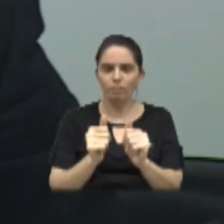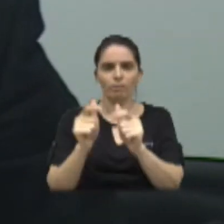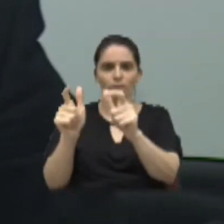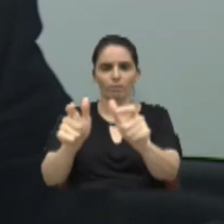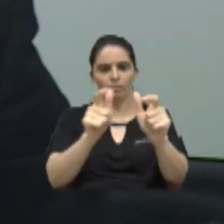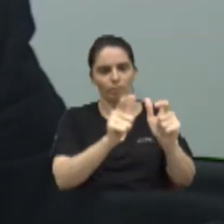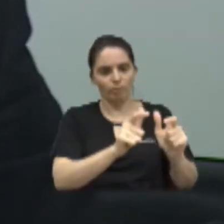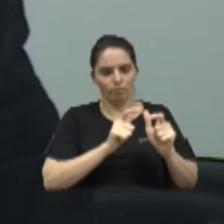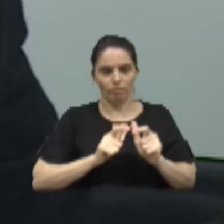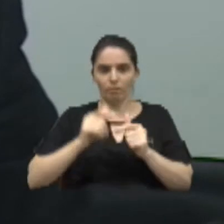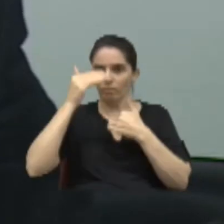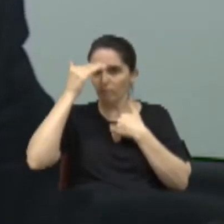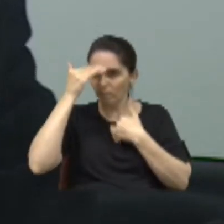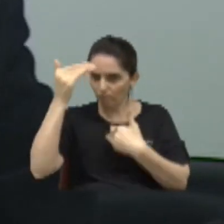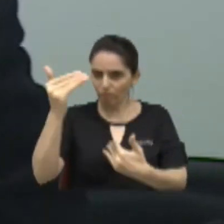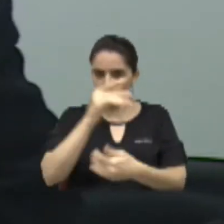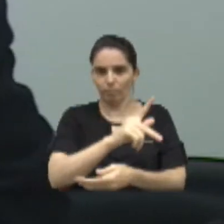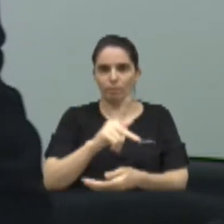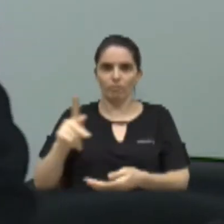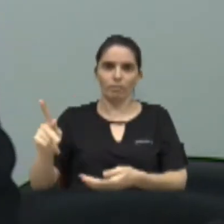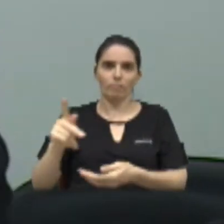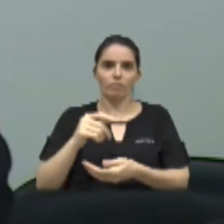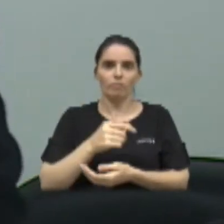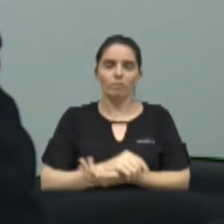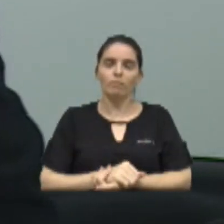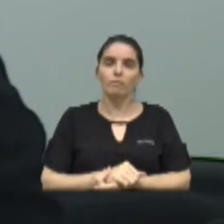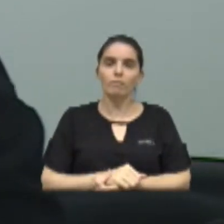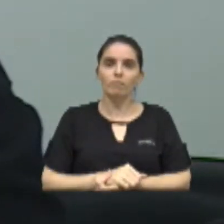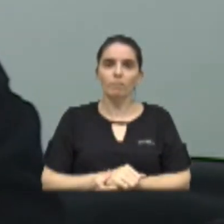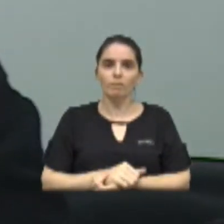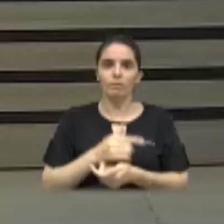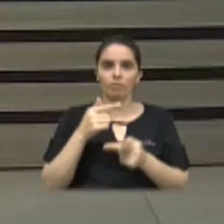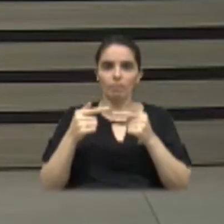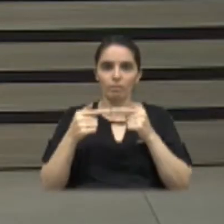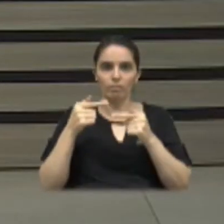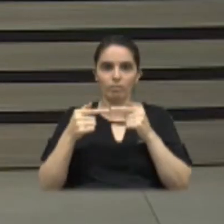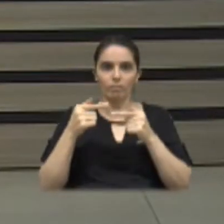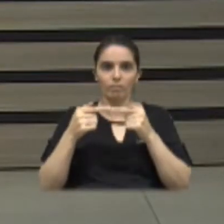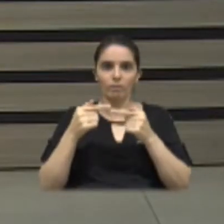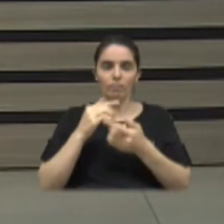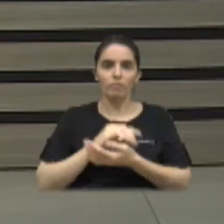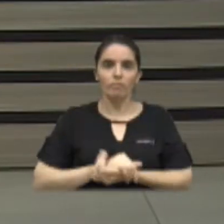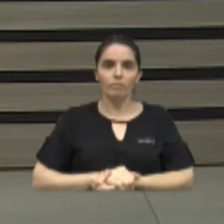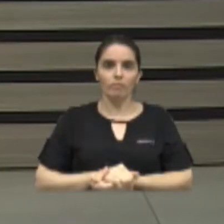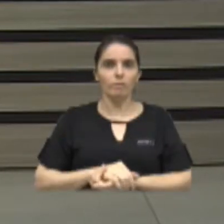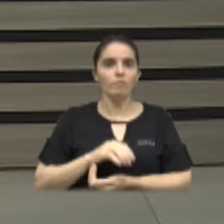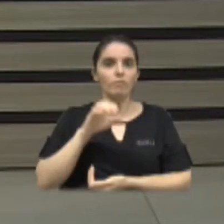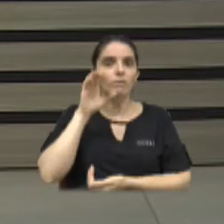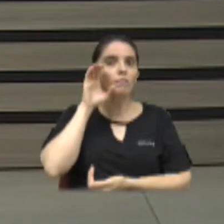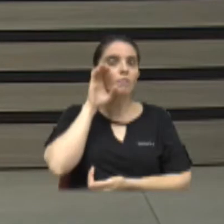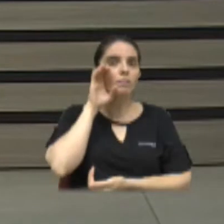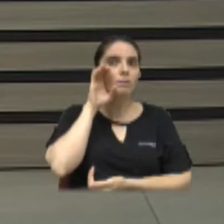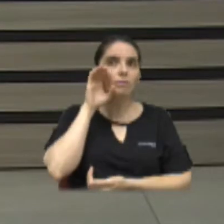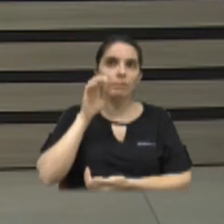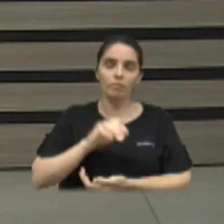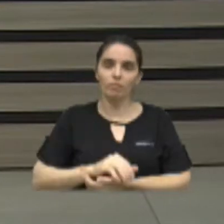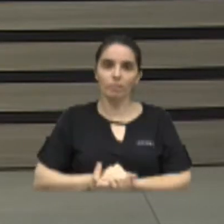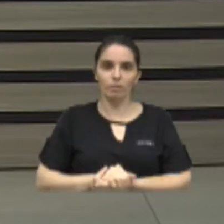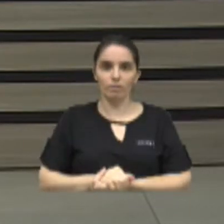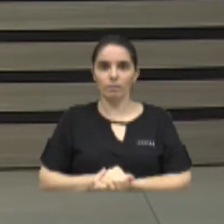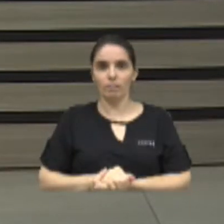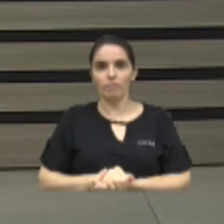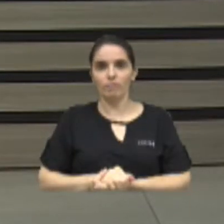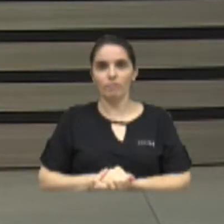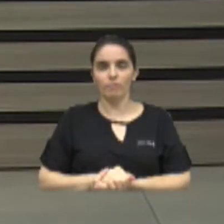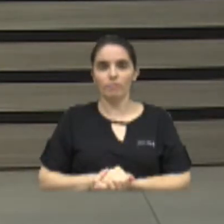esferas. Muito obrigado, presidente, pela palavra. Continue a discussão. Quero discutir. Com a palavra, vereadora Constância.